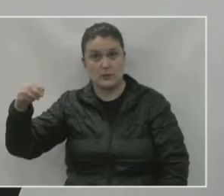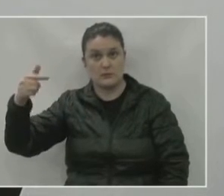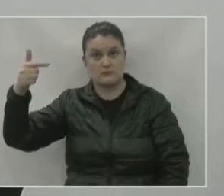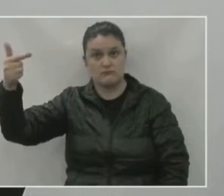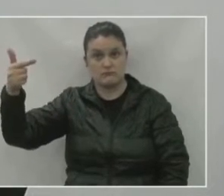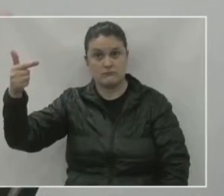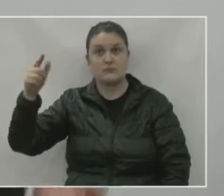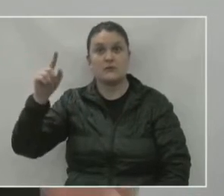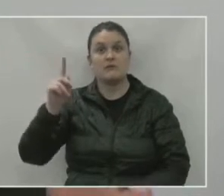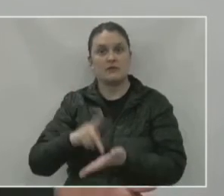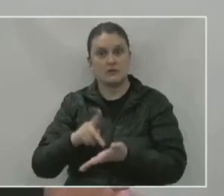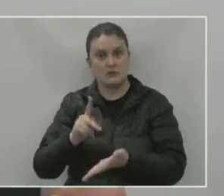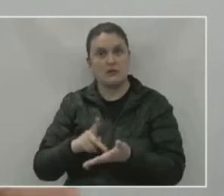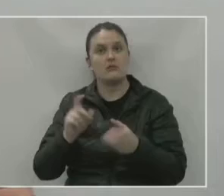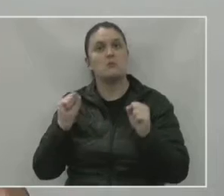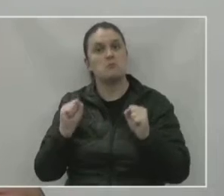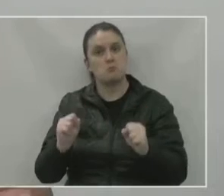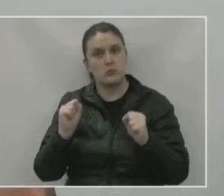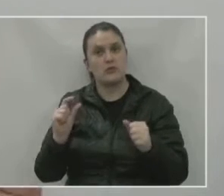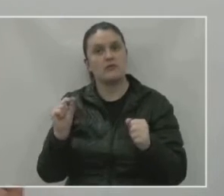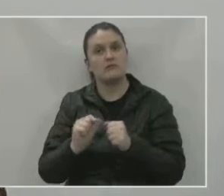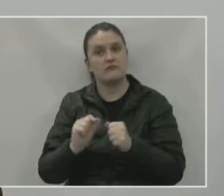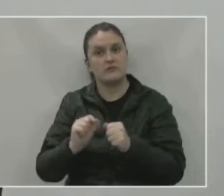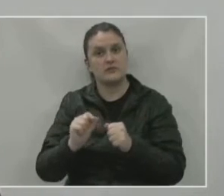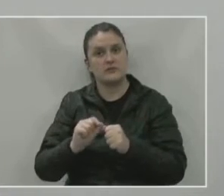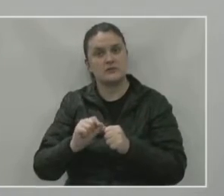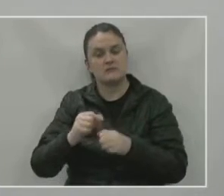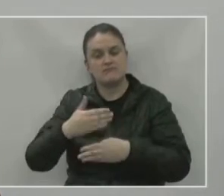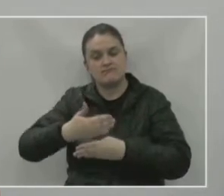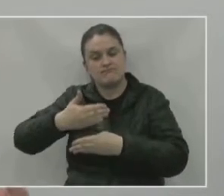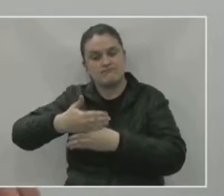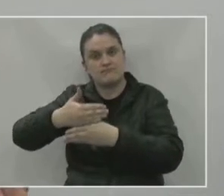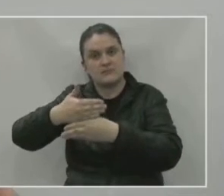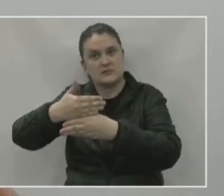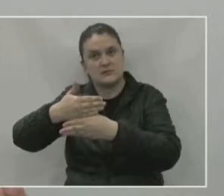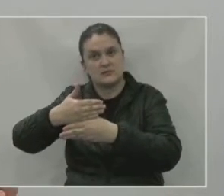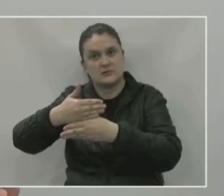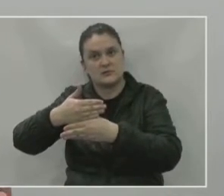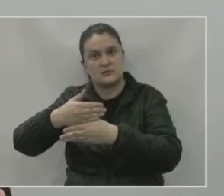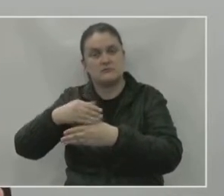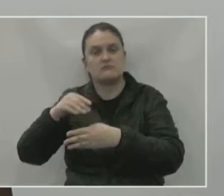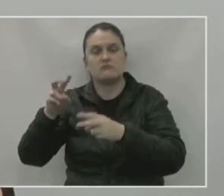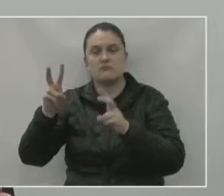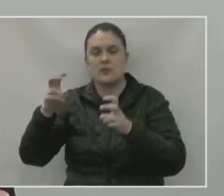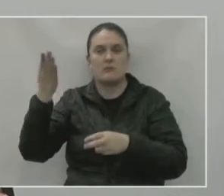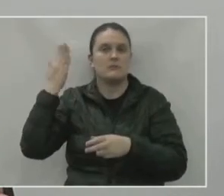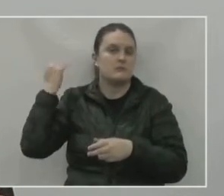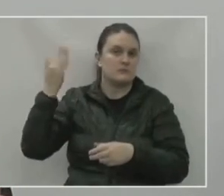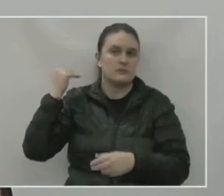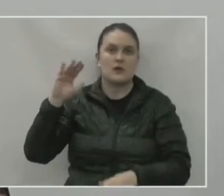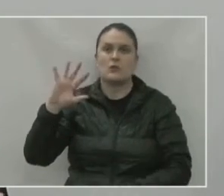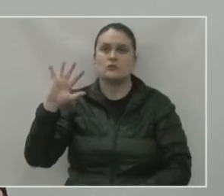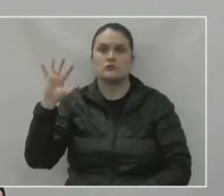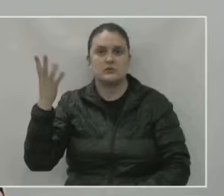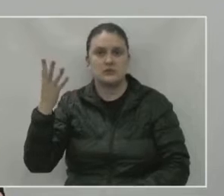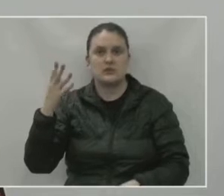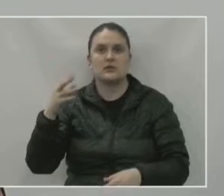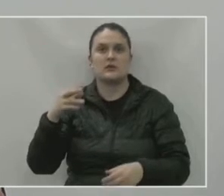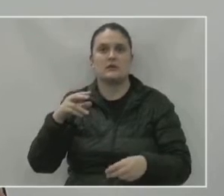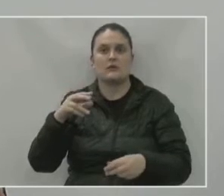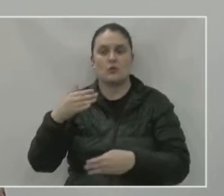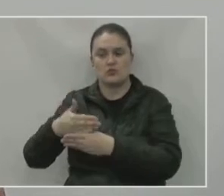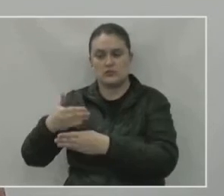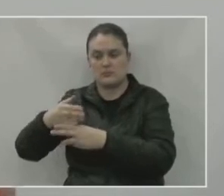realmente se possa fazer essa pequena ampliação. Dizer sobre questões passadas que aconteceram em relação ao